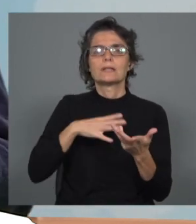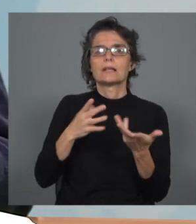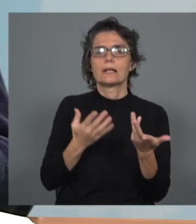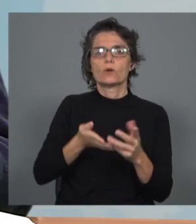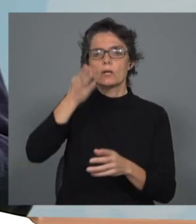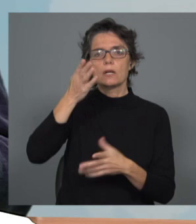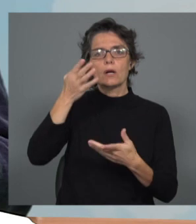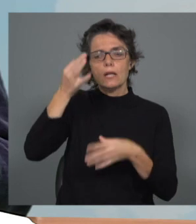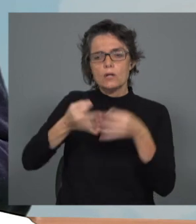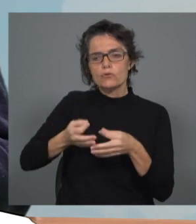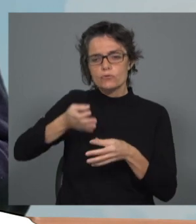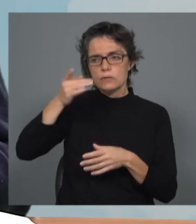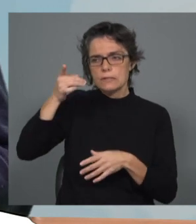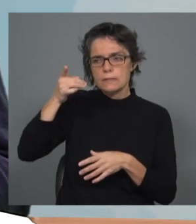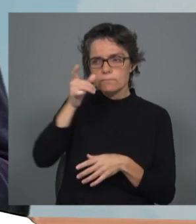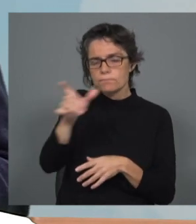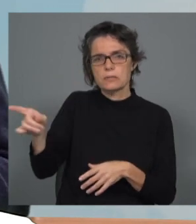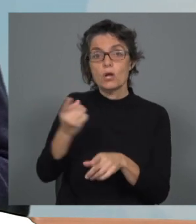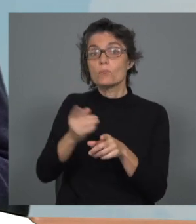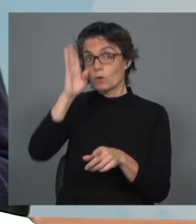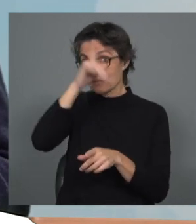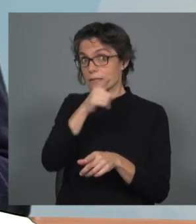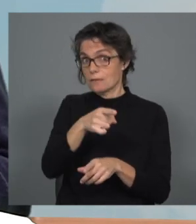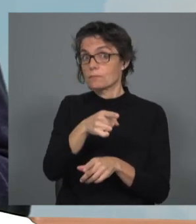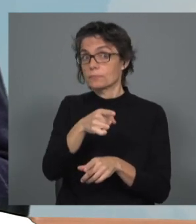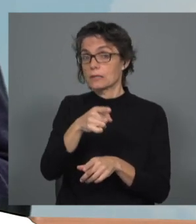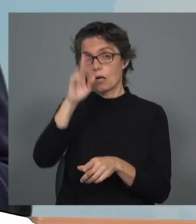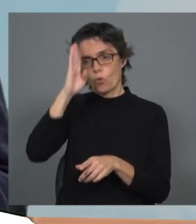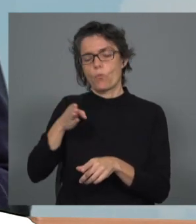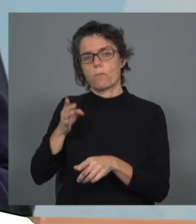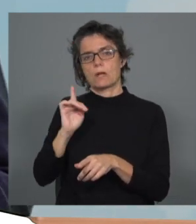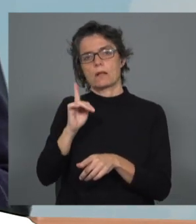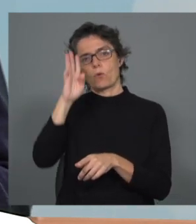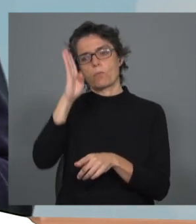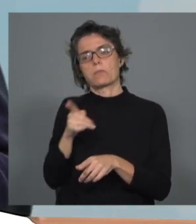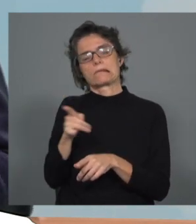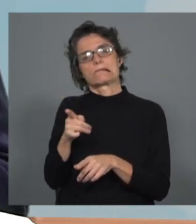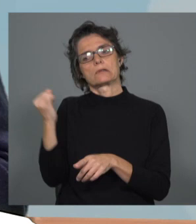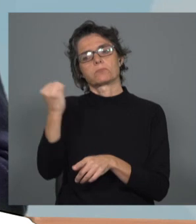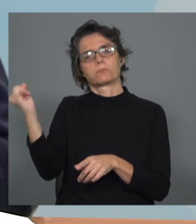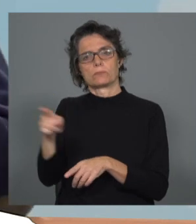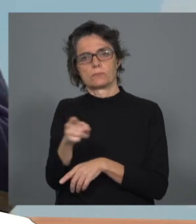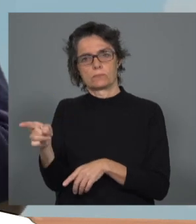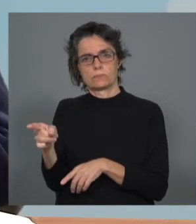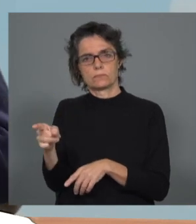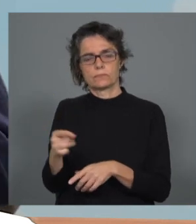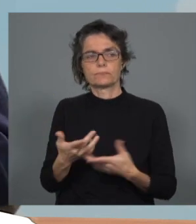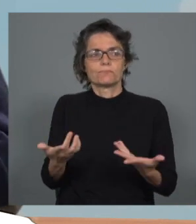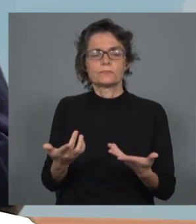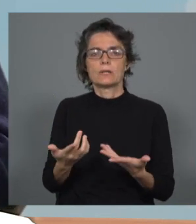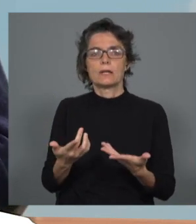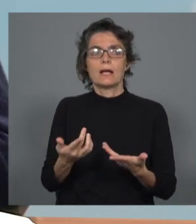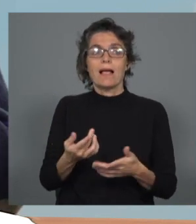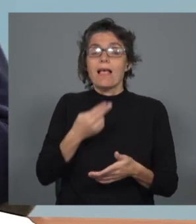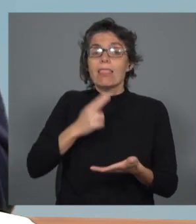estavam convencidos de que tinha sido a mão dos militares. Porquê? Porque a presença deles nestas zonas de